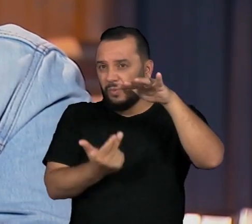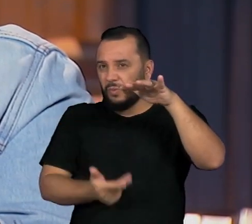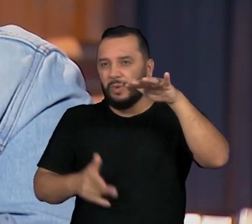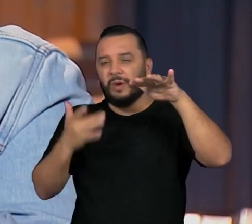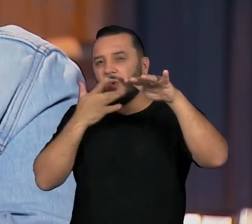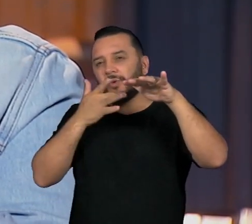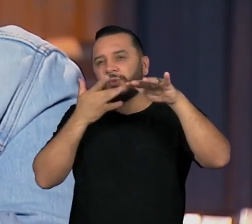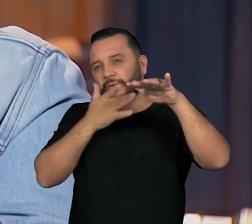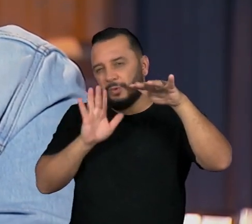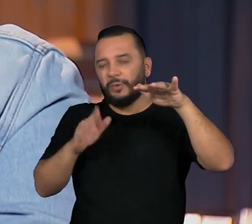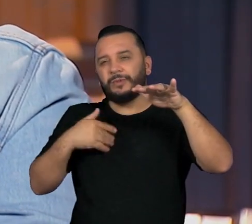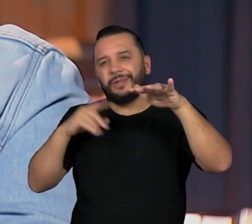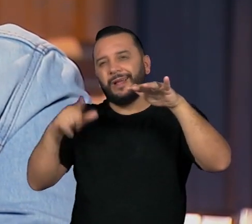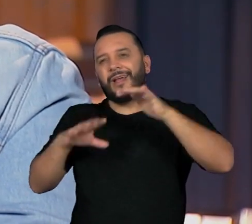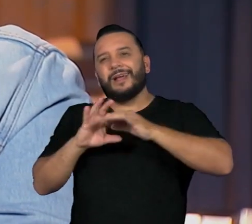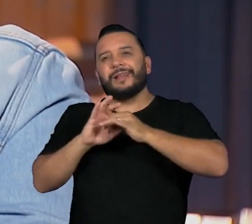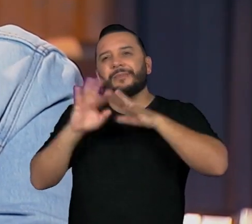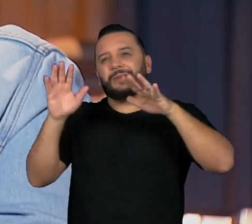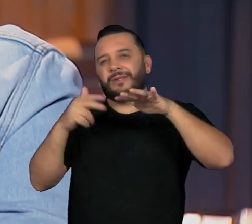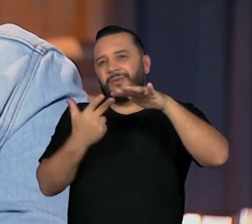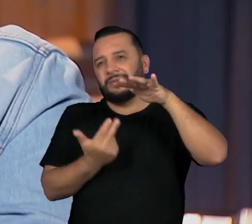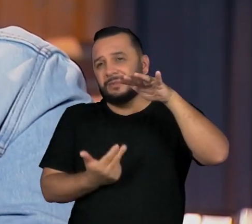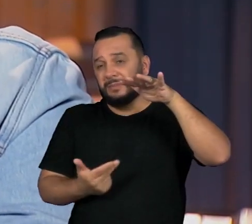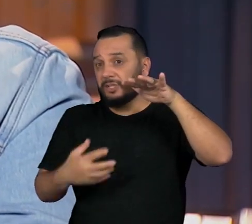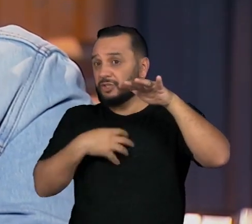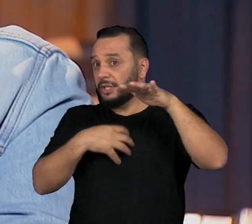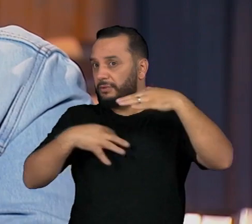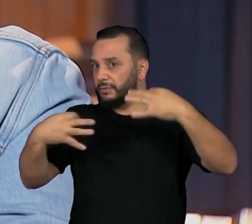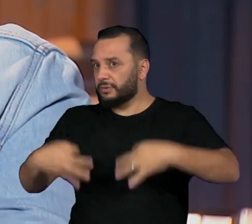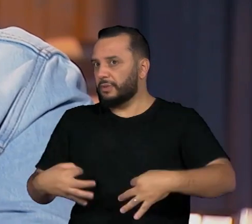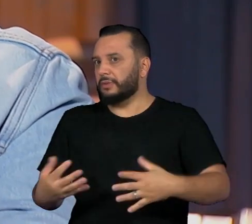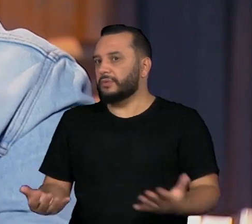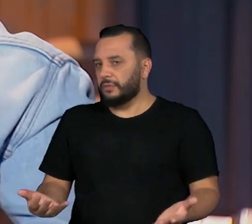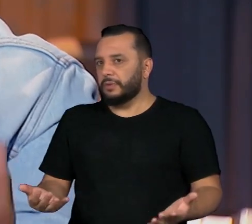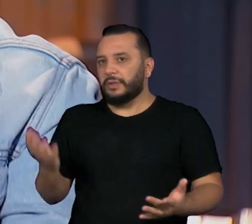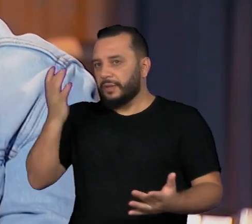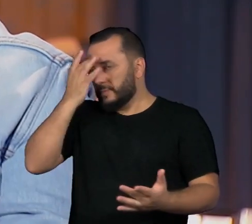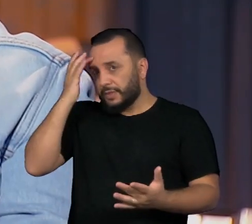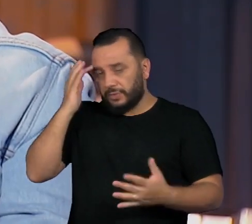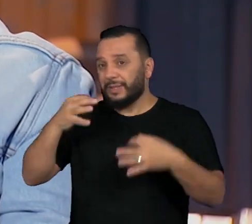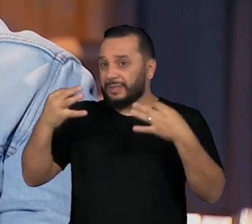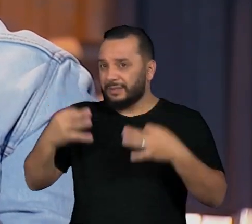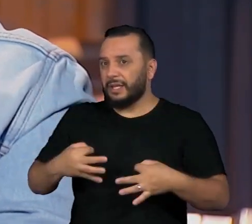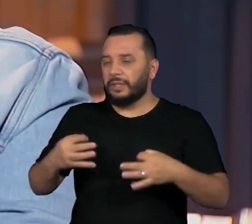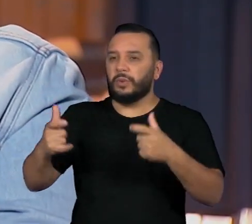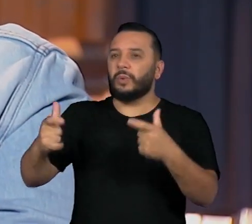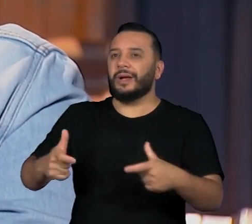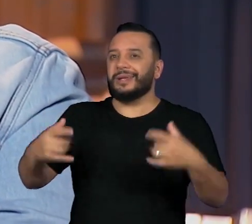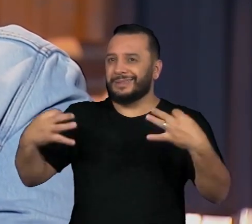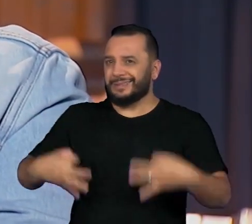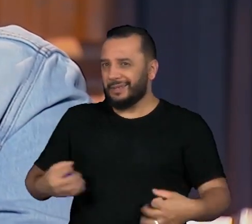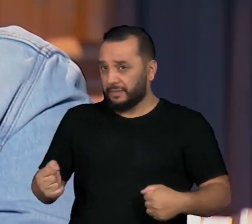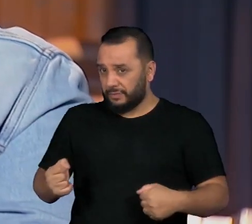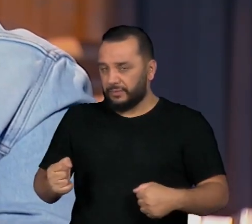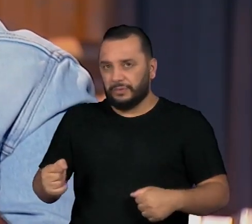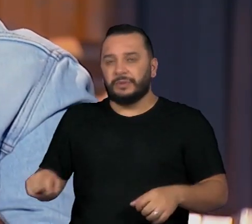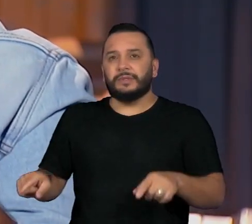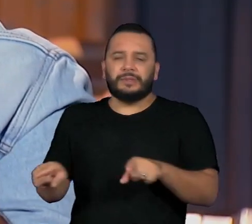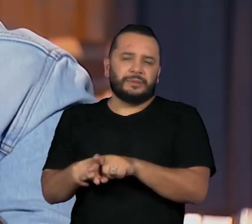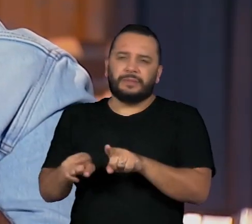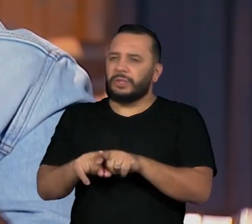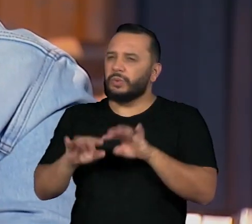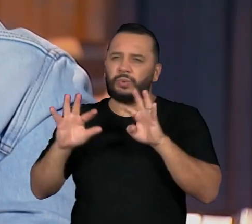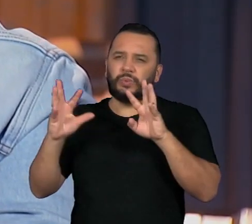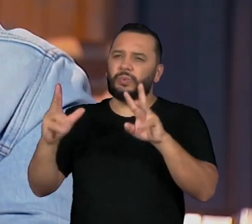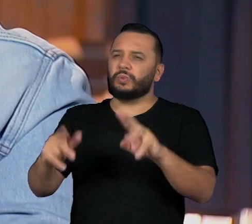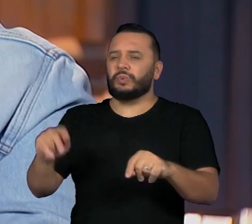delicioso e é libertador. Mas fazer do jeito certo, né? Com as pessoas certas, no local certo. Fazer parapente, tudo